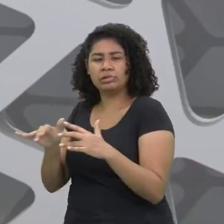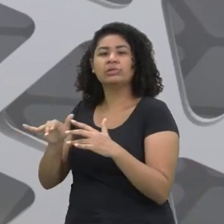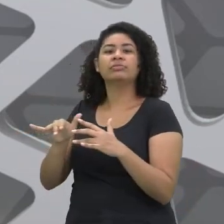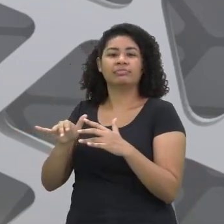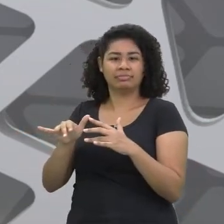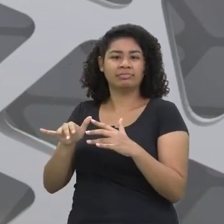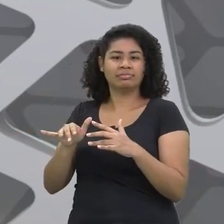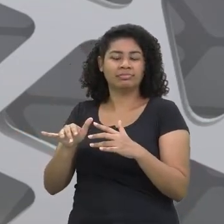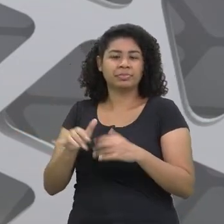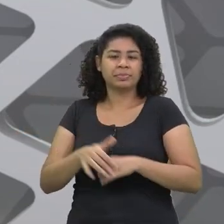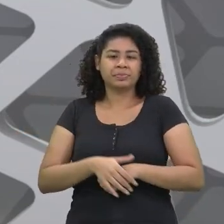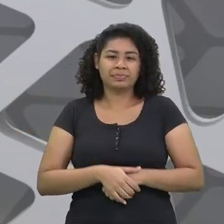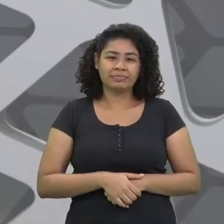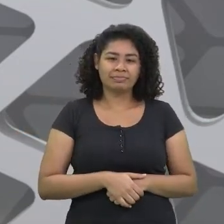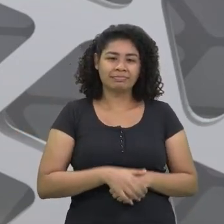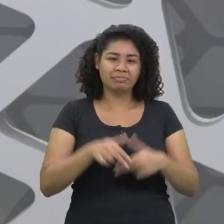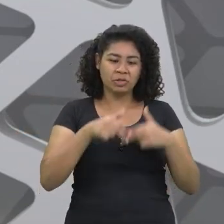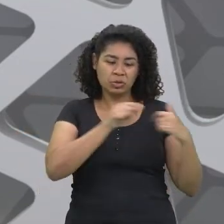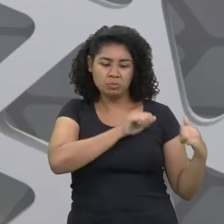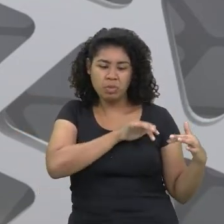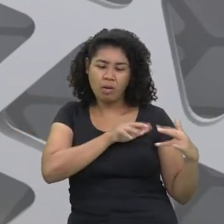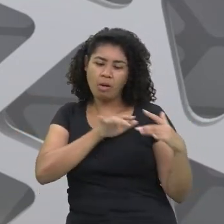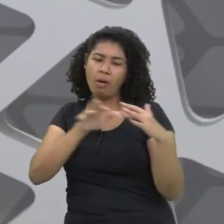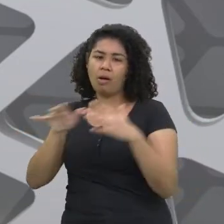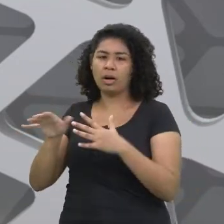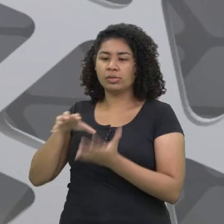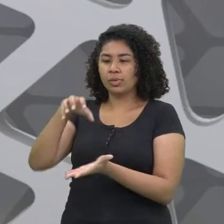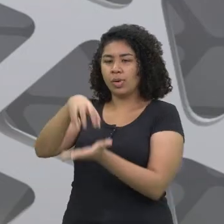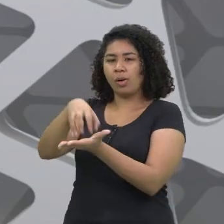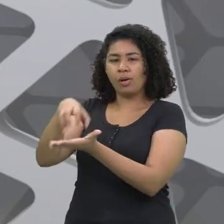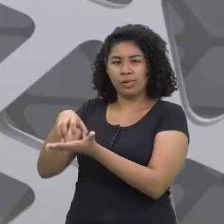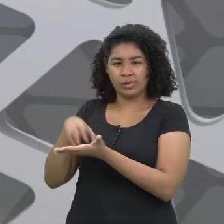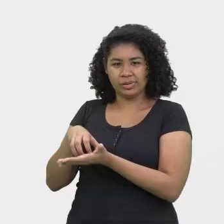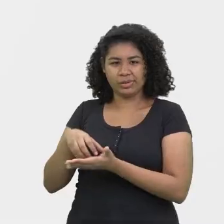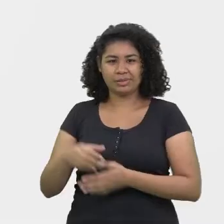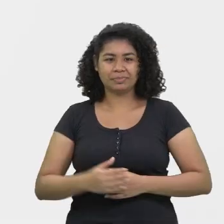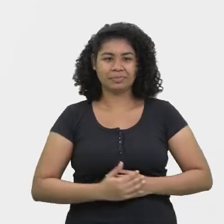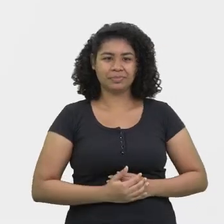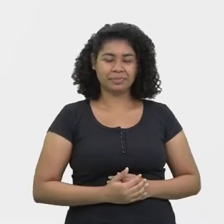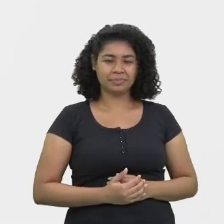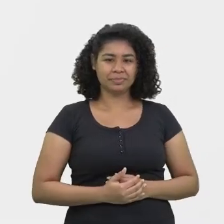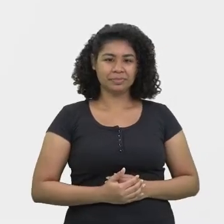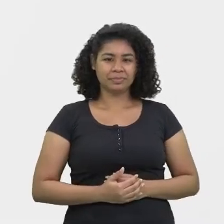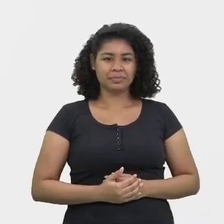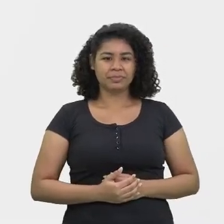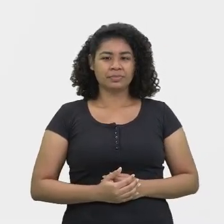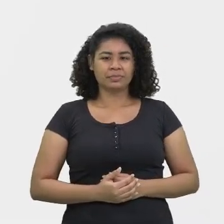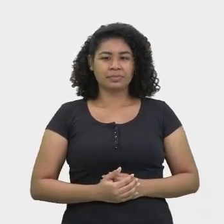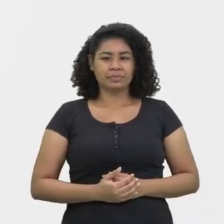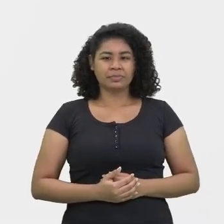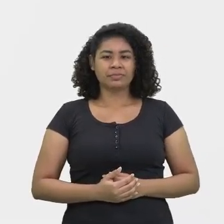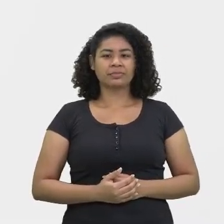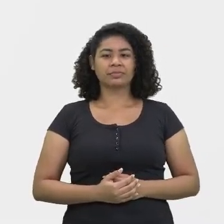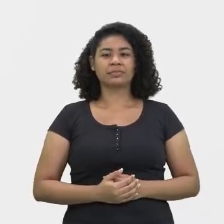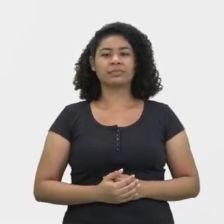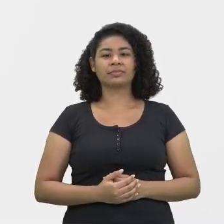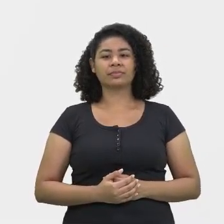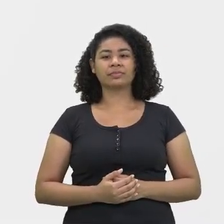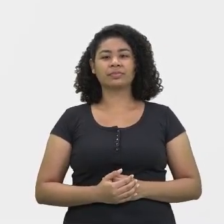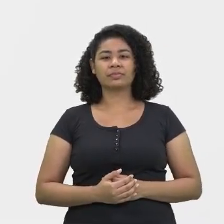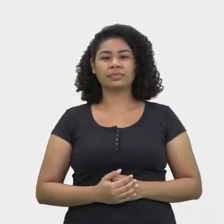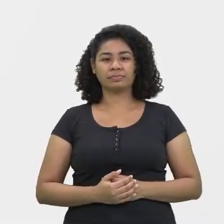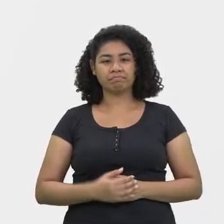dos seus países de origem e migrando para as colônias, ok? Continuando, nós vamos ter também o surgimento de